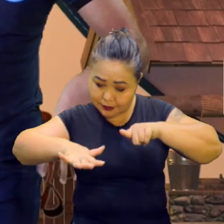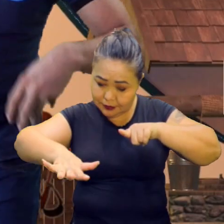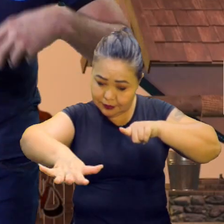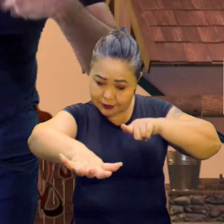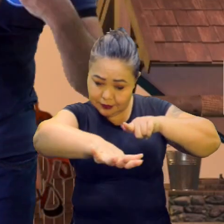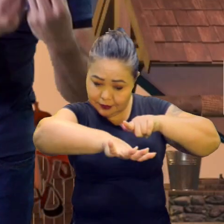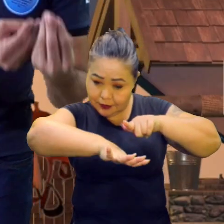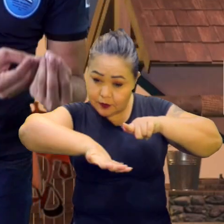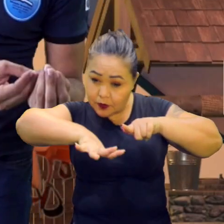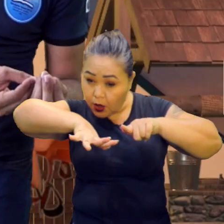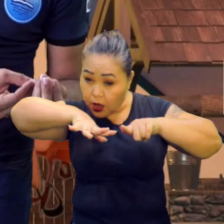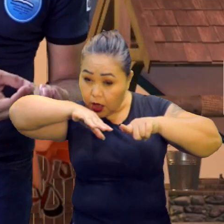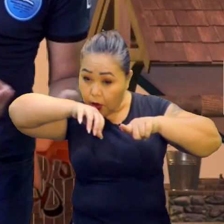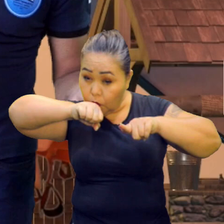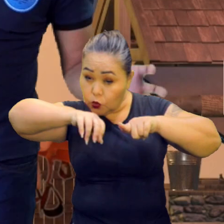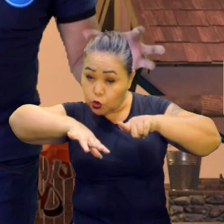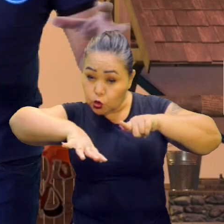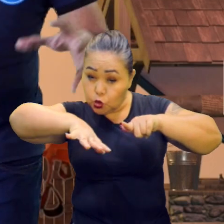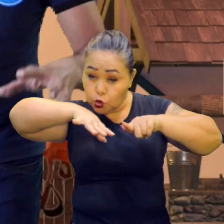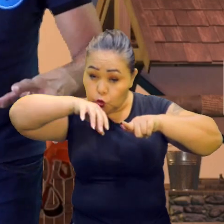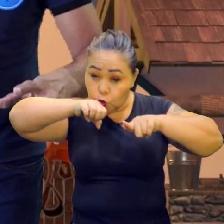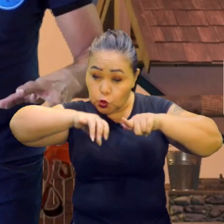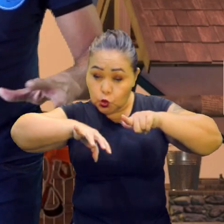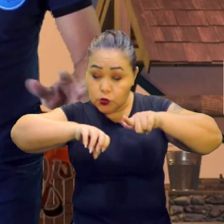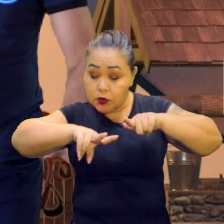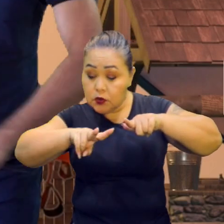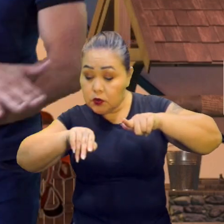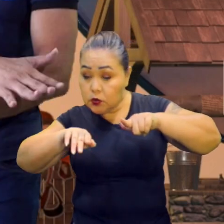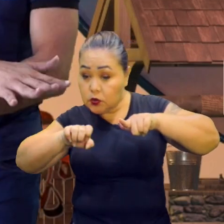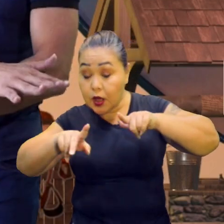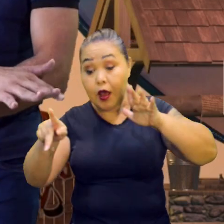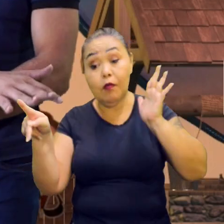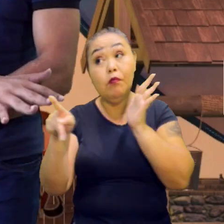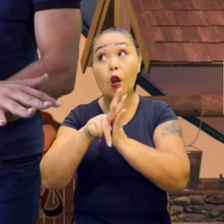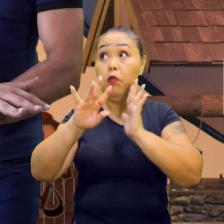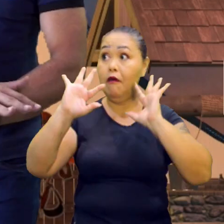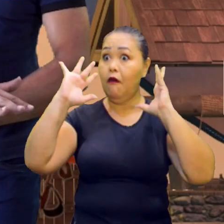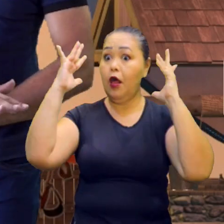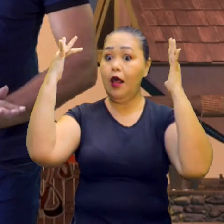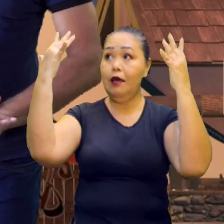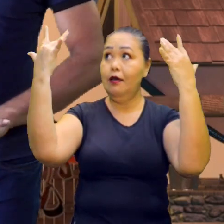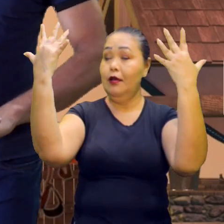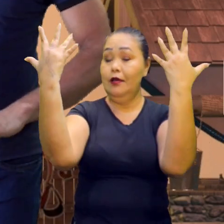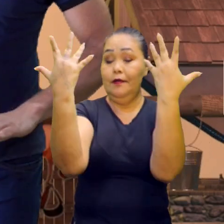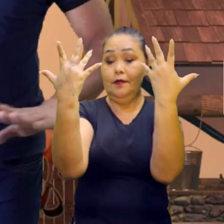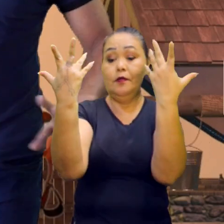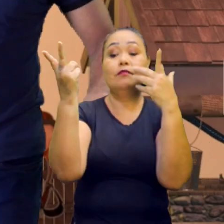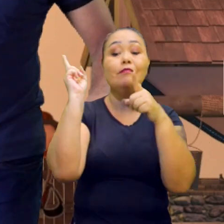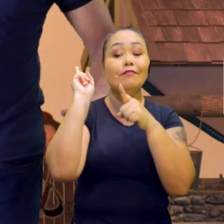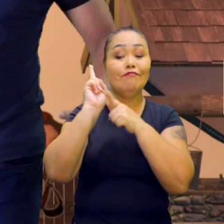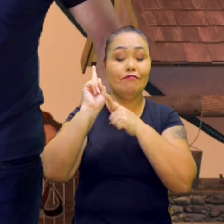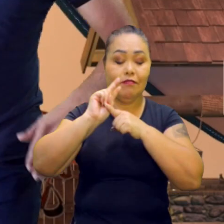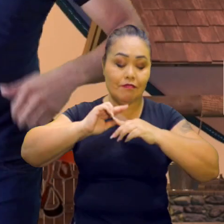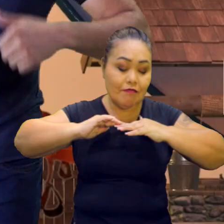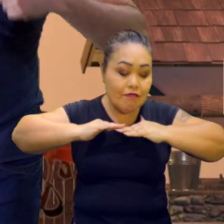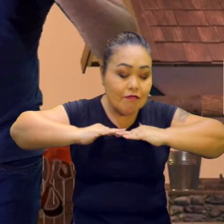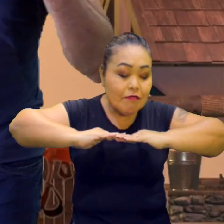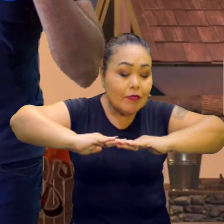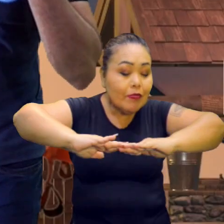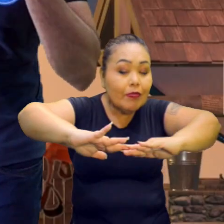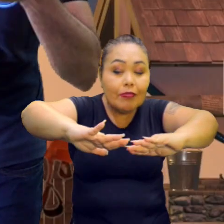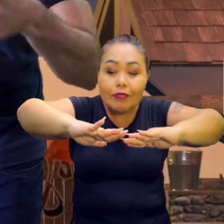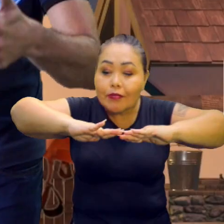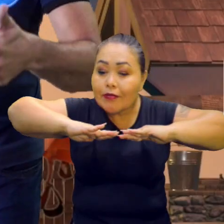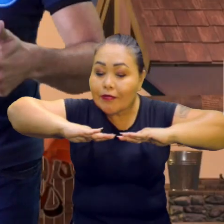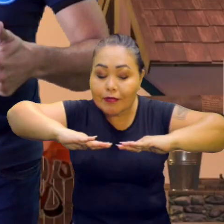biorretroalimentação, porque são partes vegetais da própria floresta que vão manter aquele solo coberto para